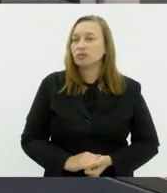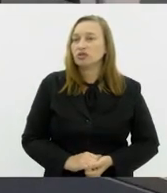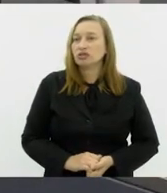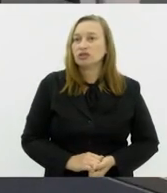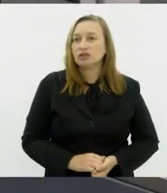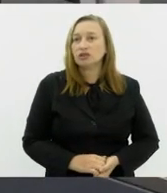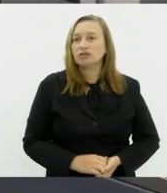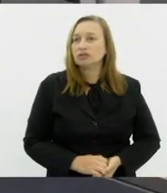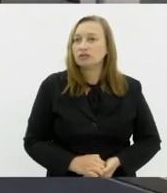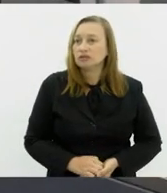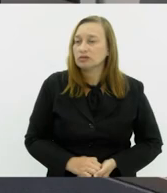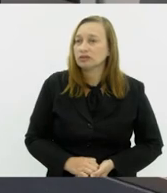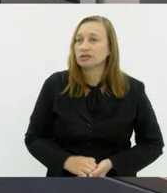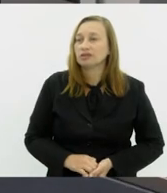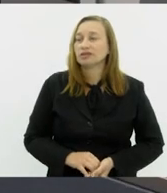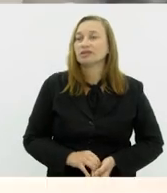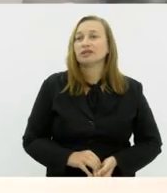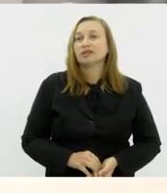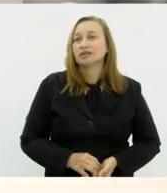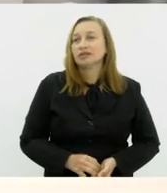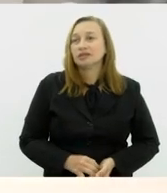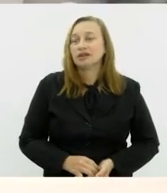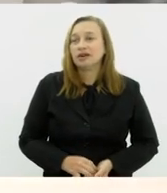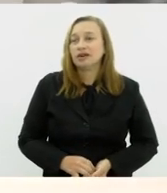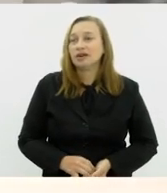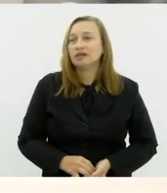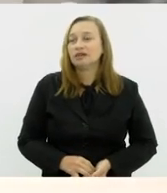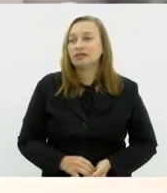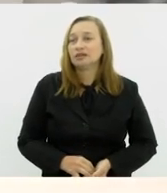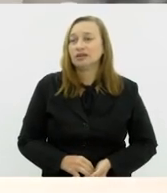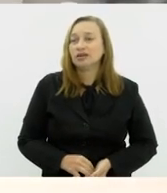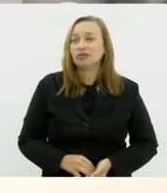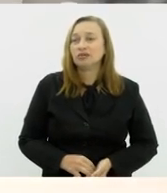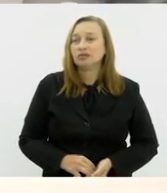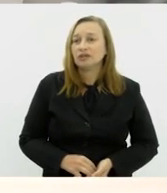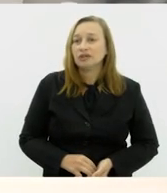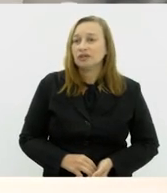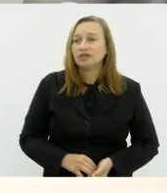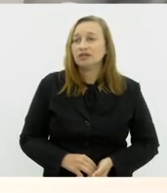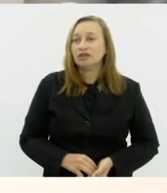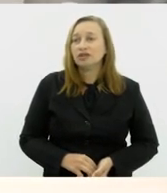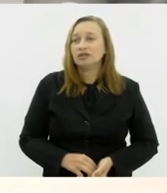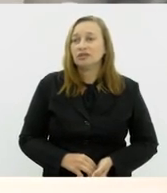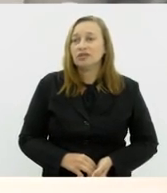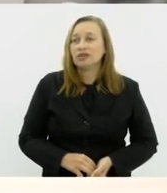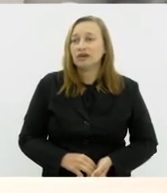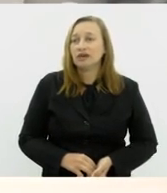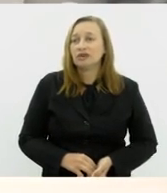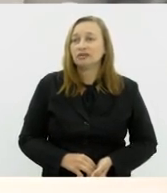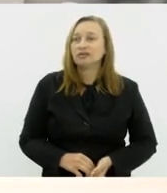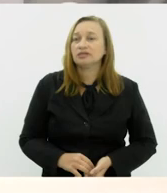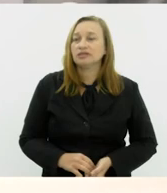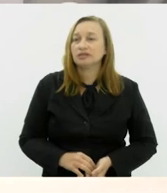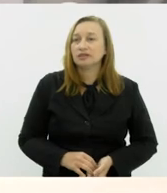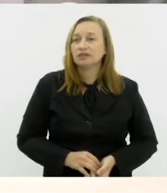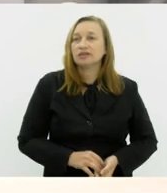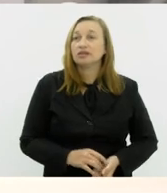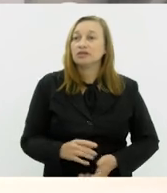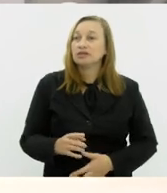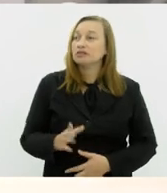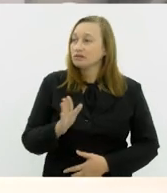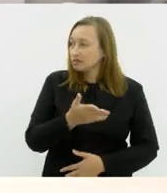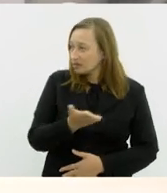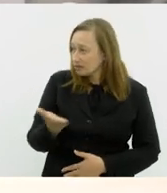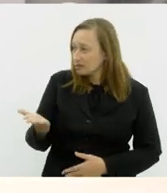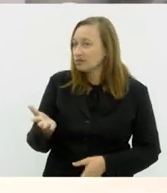procurador nosso, Sérgio Suyama, já falou, e eu queria ressaltar que é o seguinte. Nós, vocês já tinham